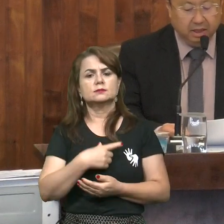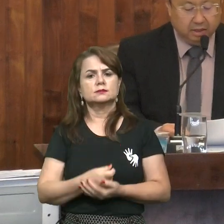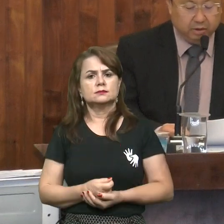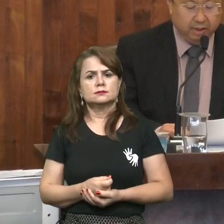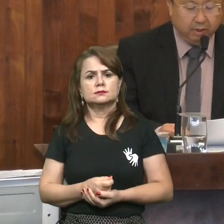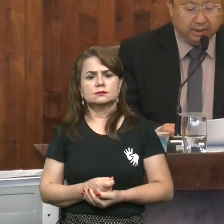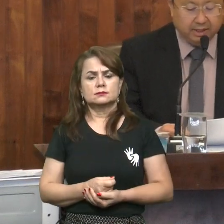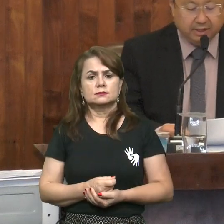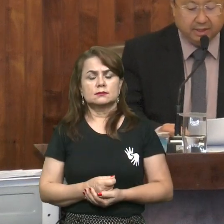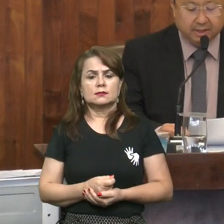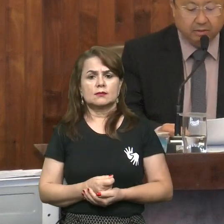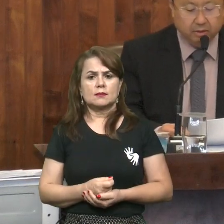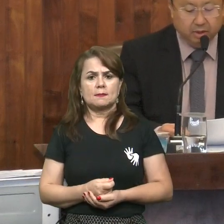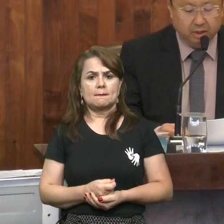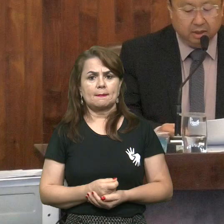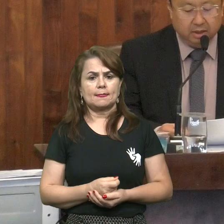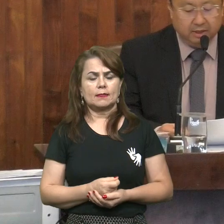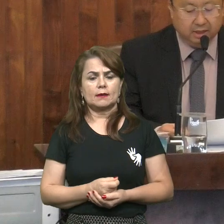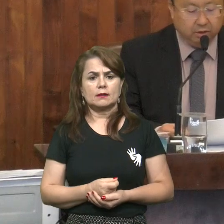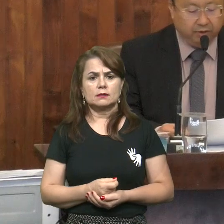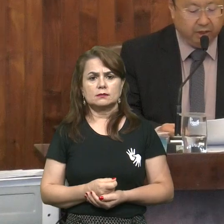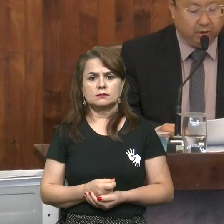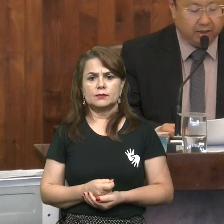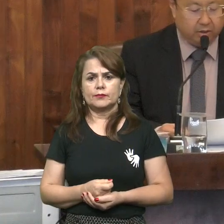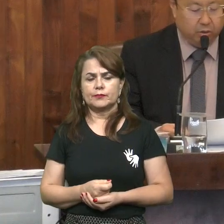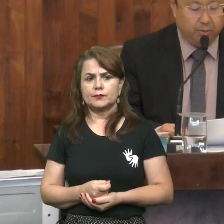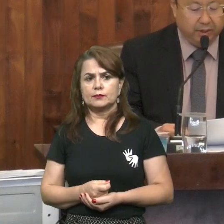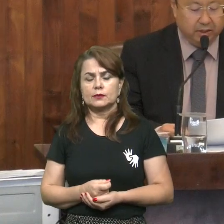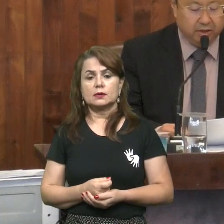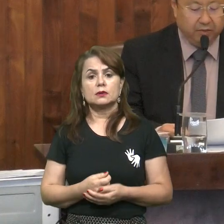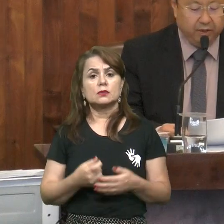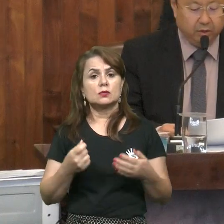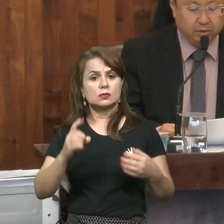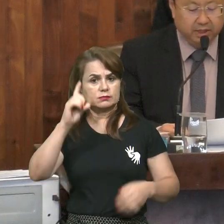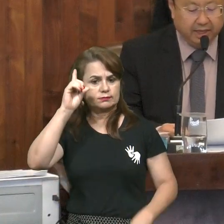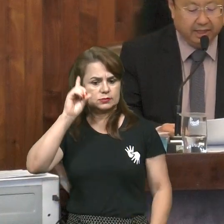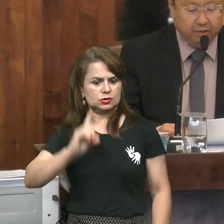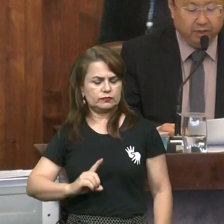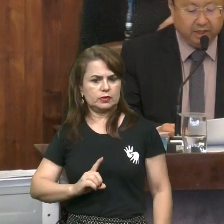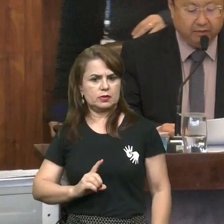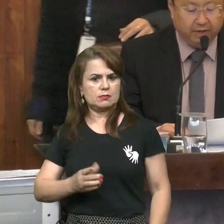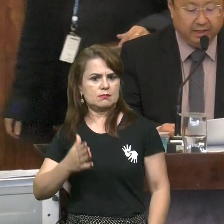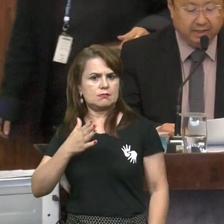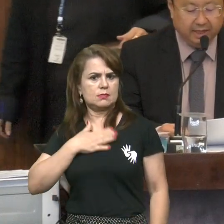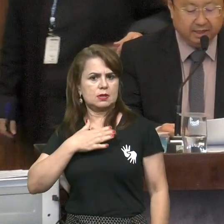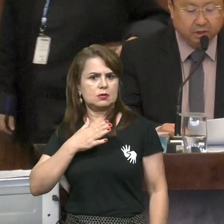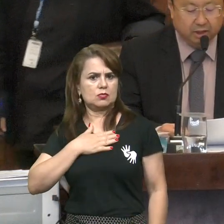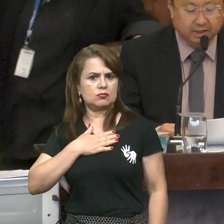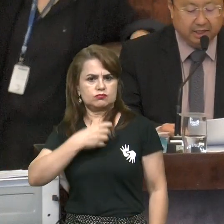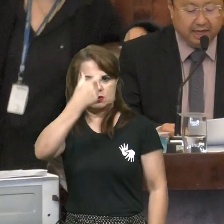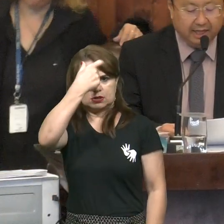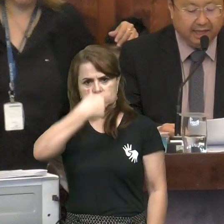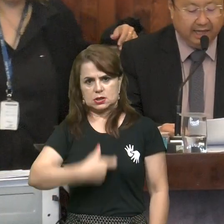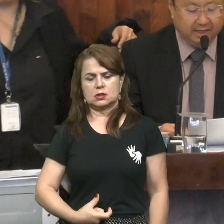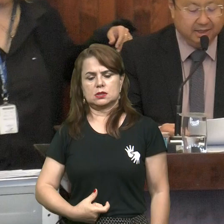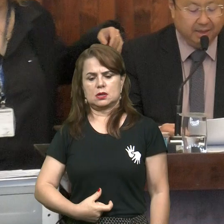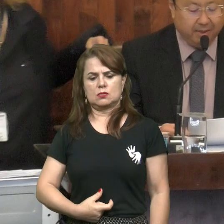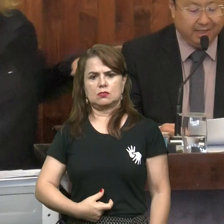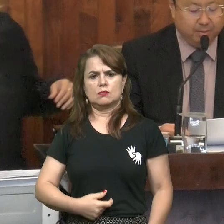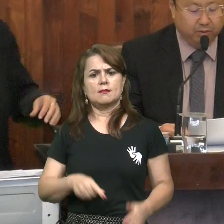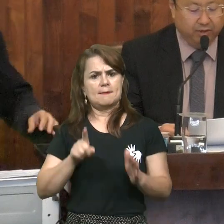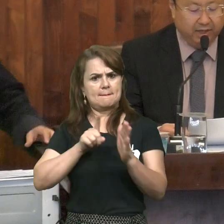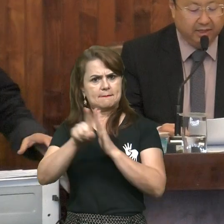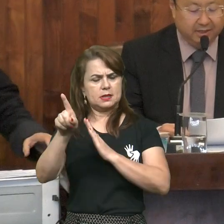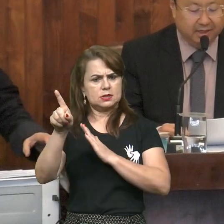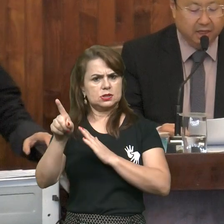23.54.17.10.01.67, zona 400, seção 194. Cumprindo seu dever como cidadão, vem através dessa solicitar análise e